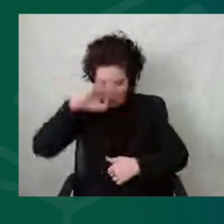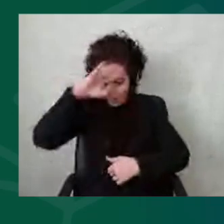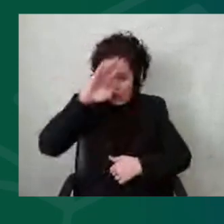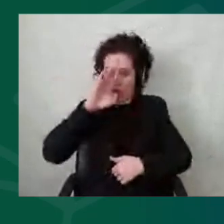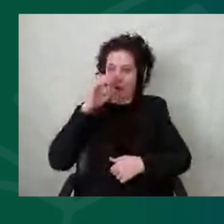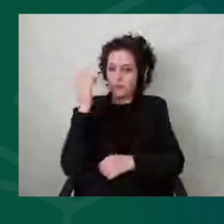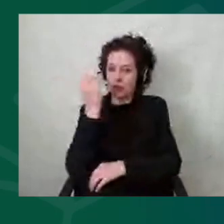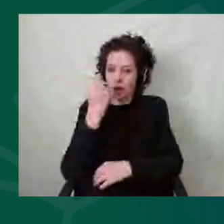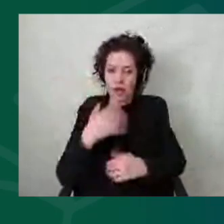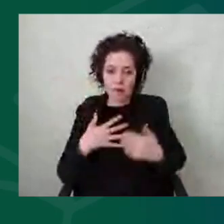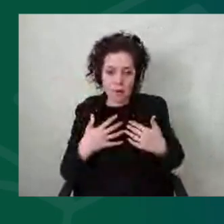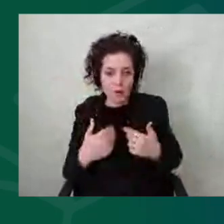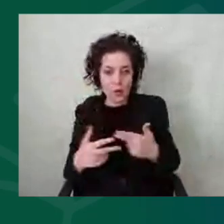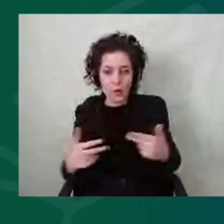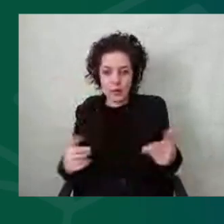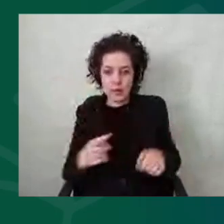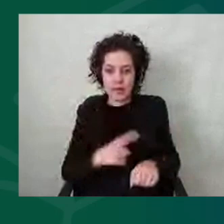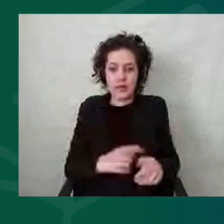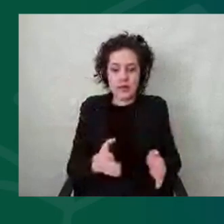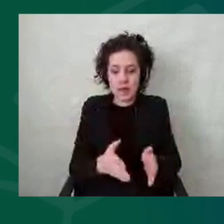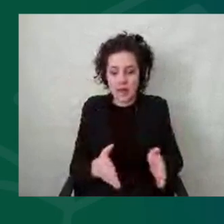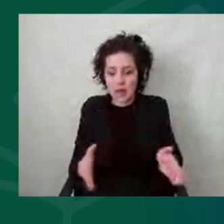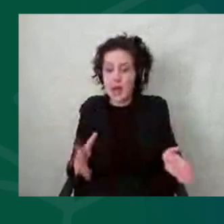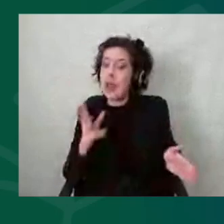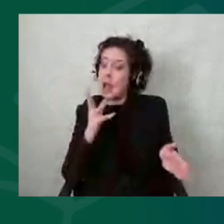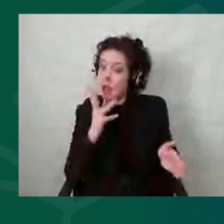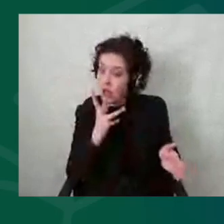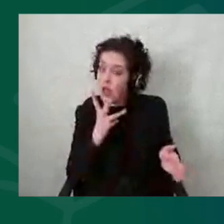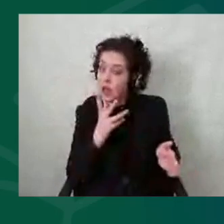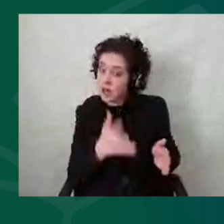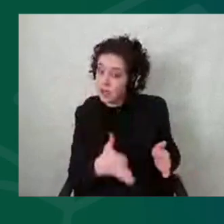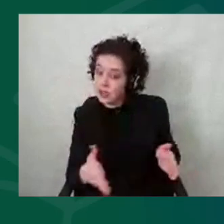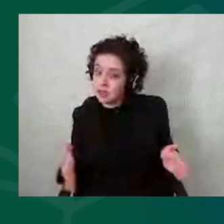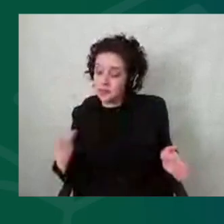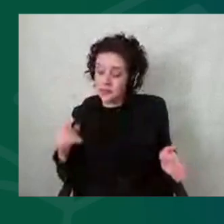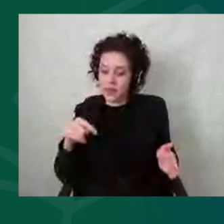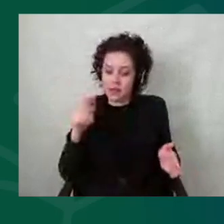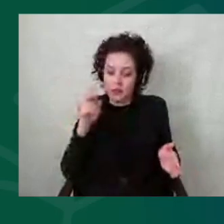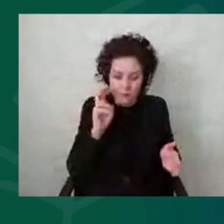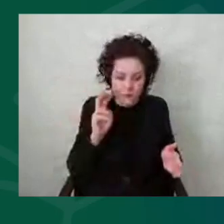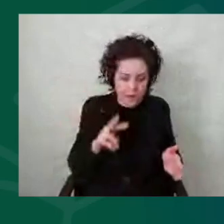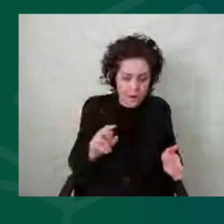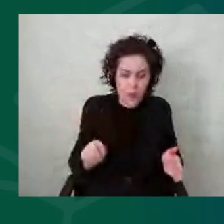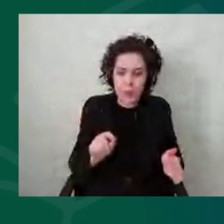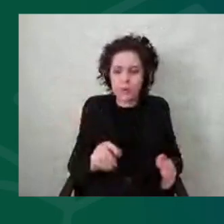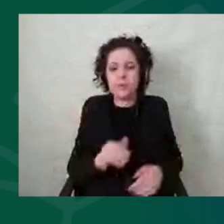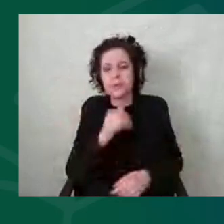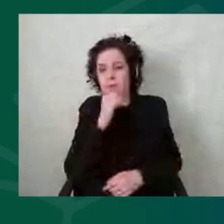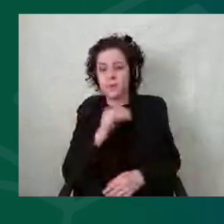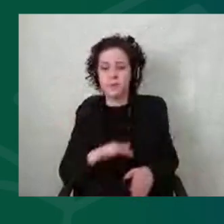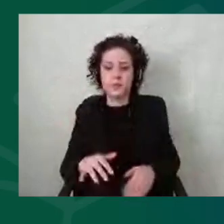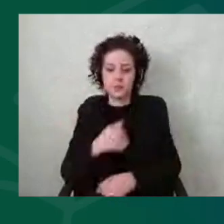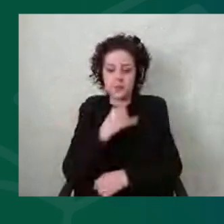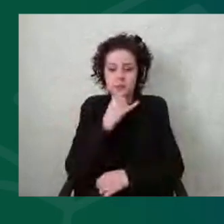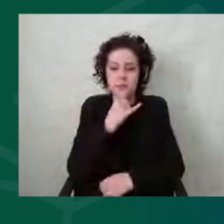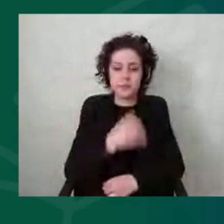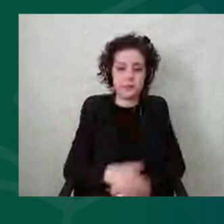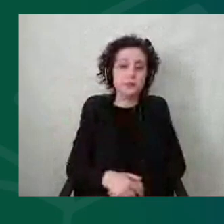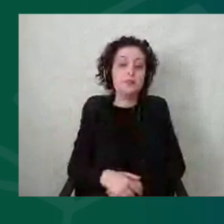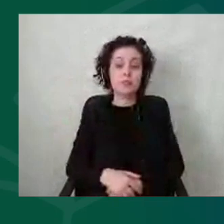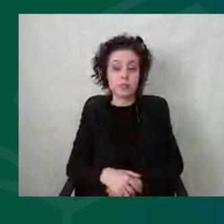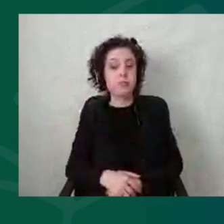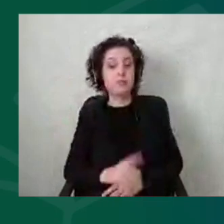tempo relativamente prolongado. Aqui nós observamos, por exemplo, no diapositivo, que para ele ficar